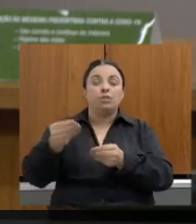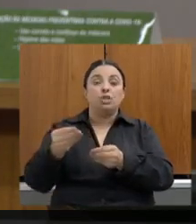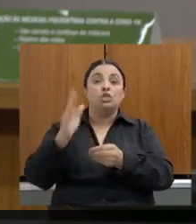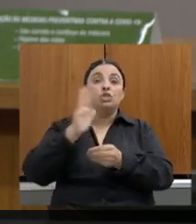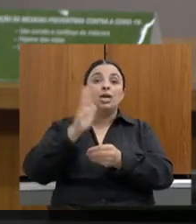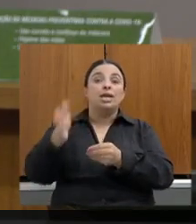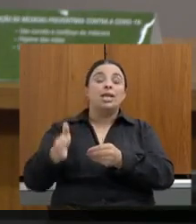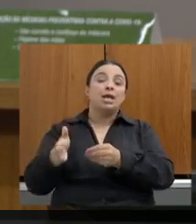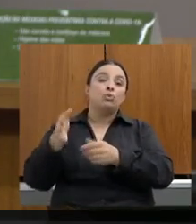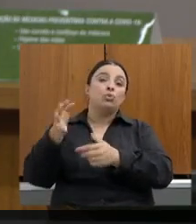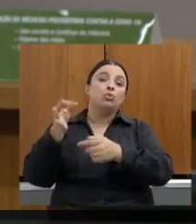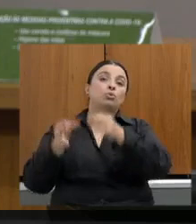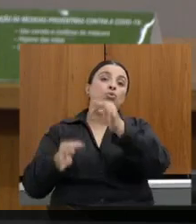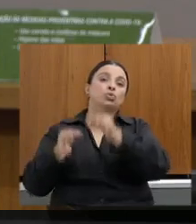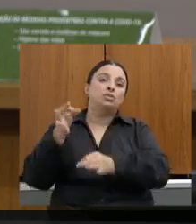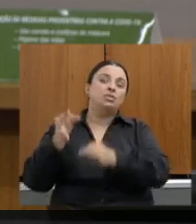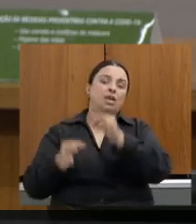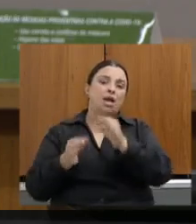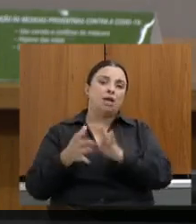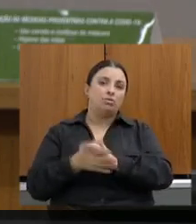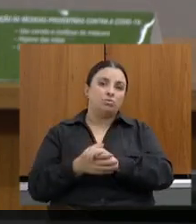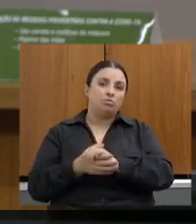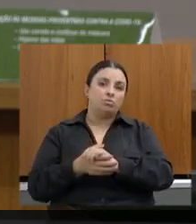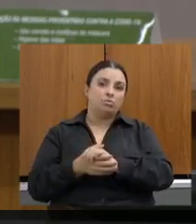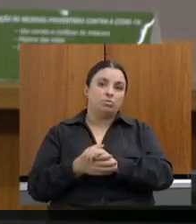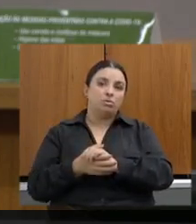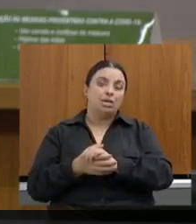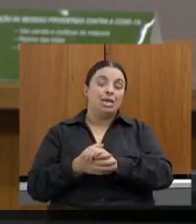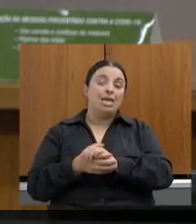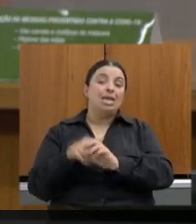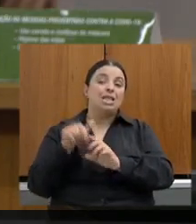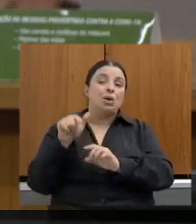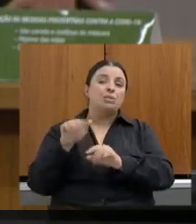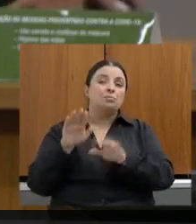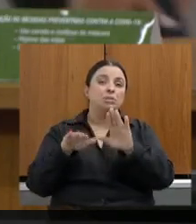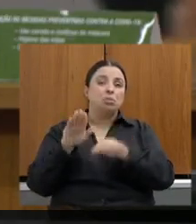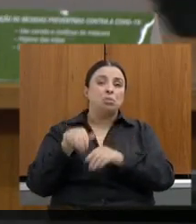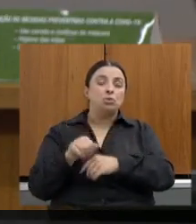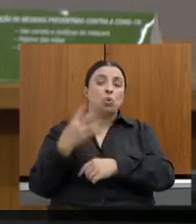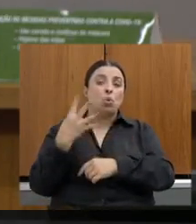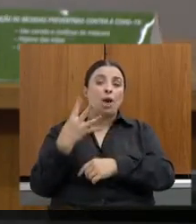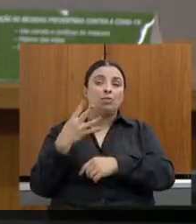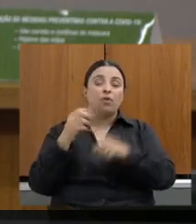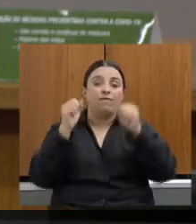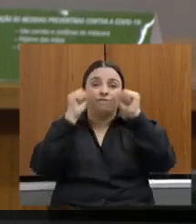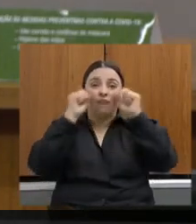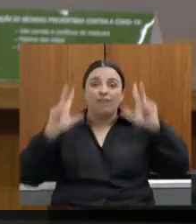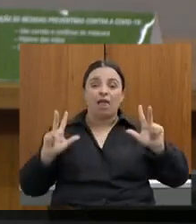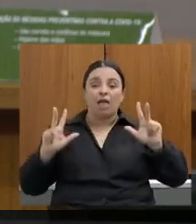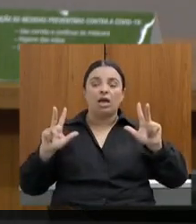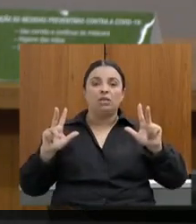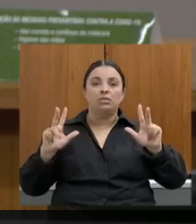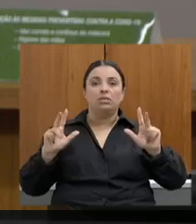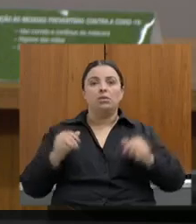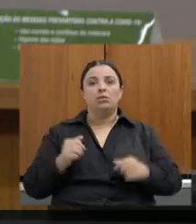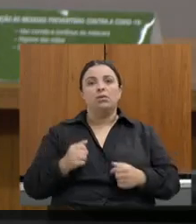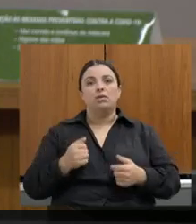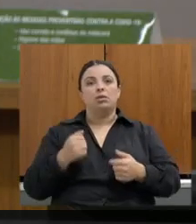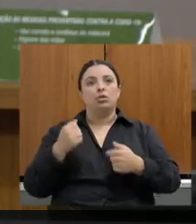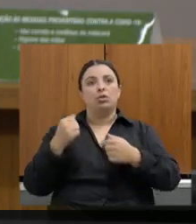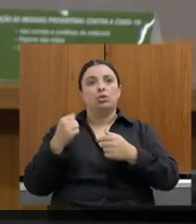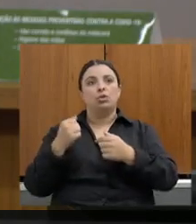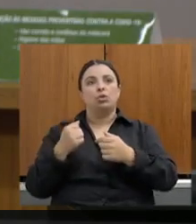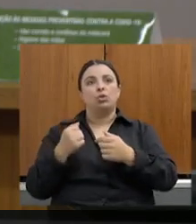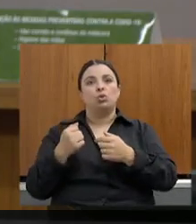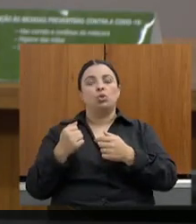casos mais complexos é uma média de quatro flagrantes por 12 horas numa ponta ou